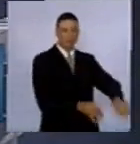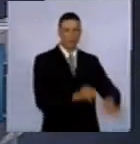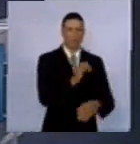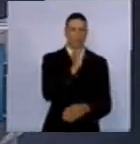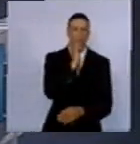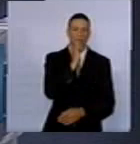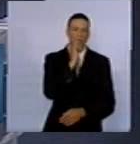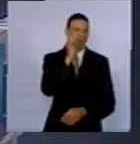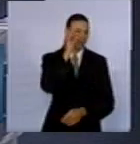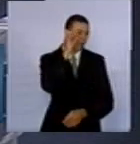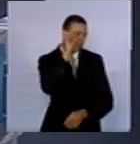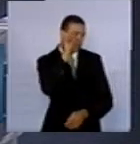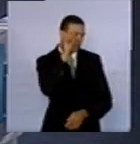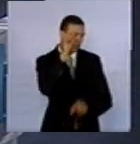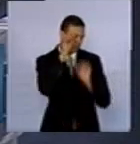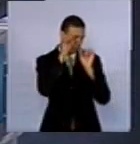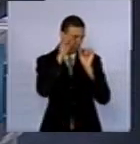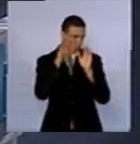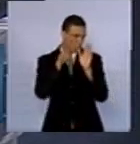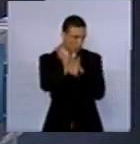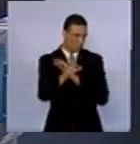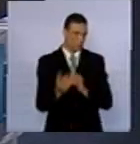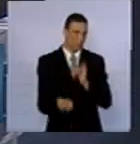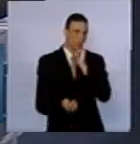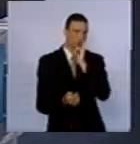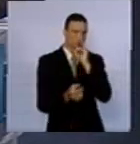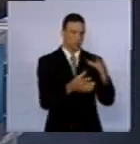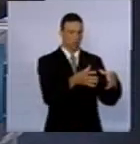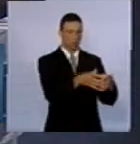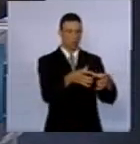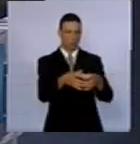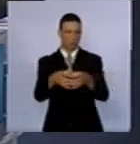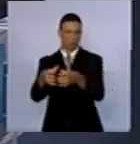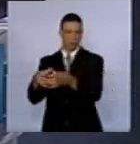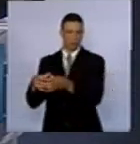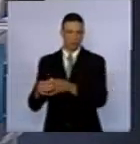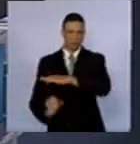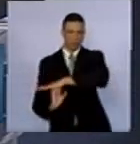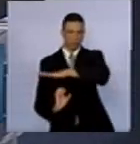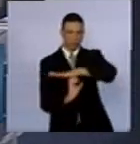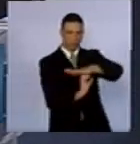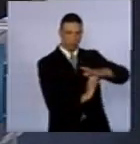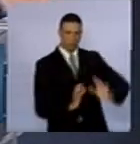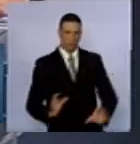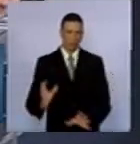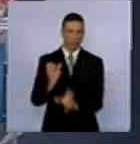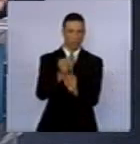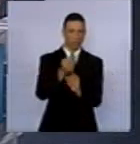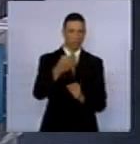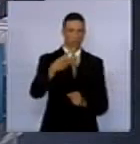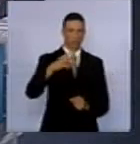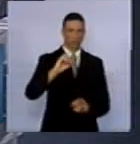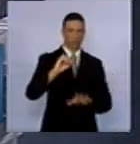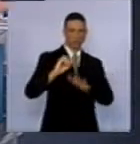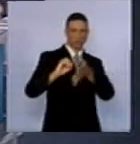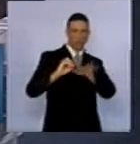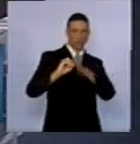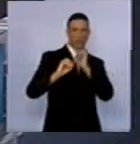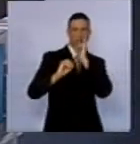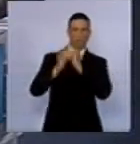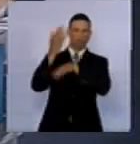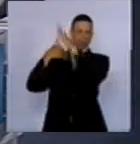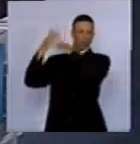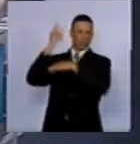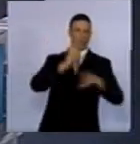a gente fala muito de algumas outorgas existem mais de 30 outorgas de telecomunicação né no caso da televisão por assinatura Eram